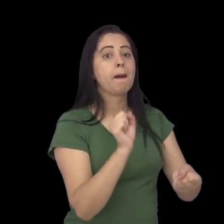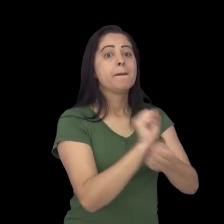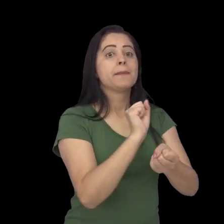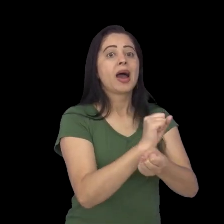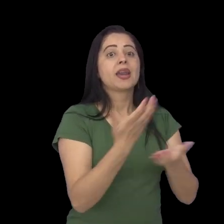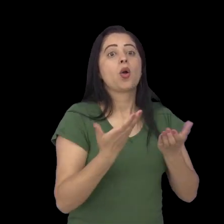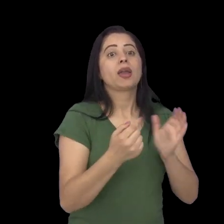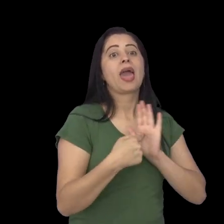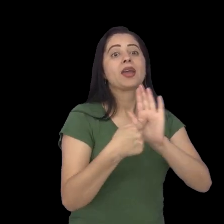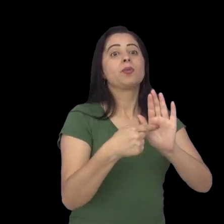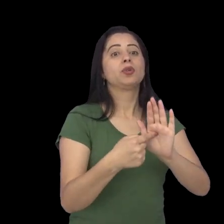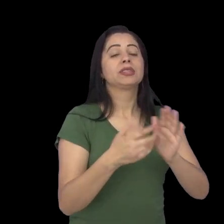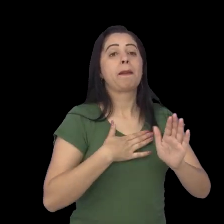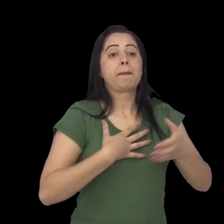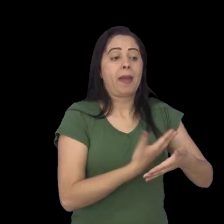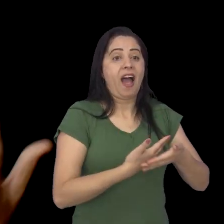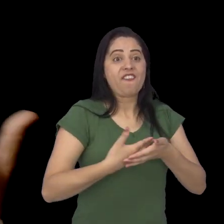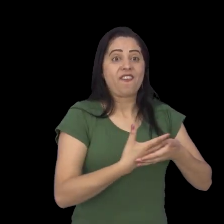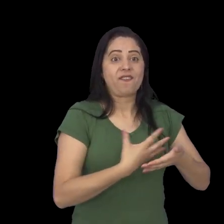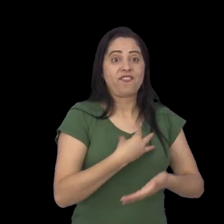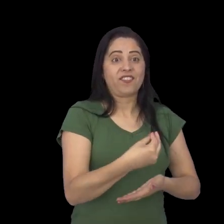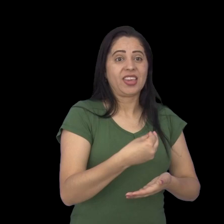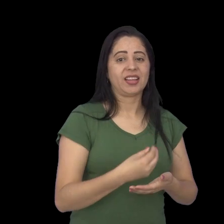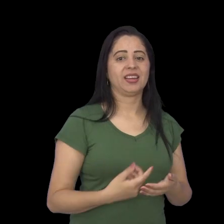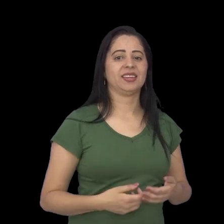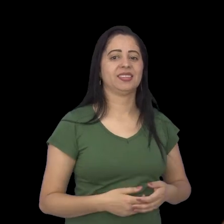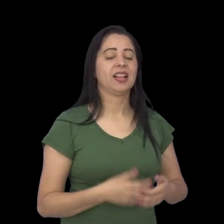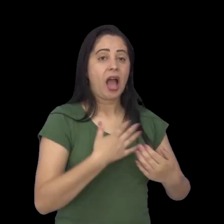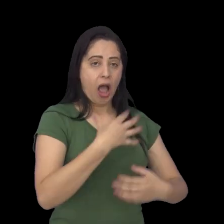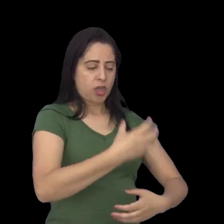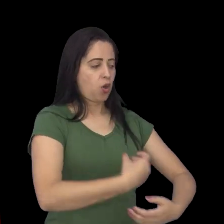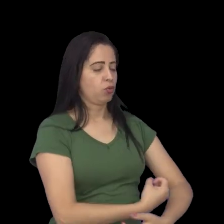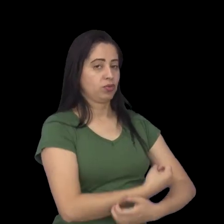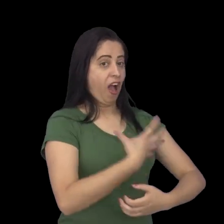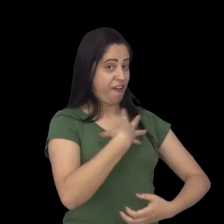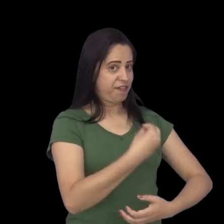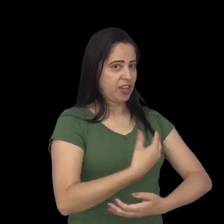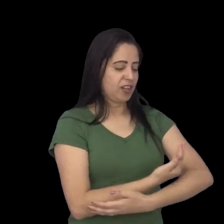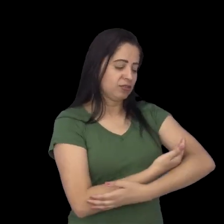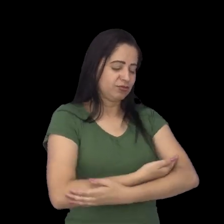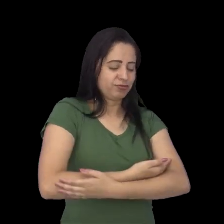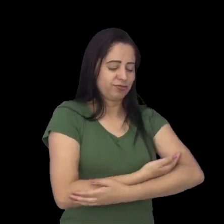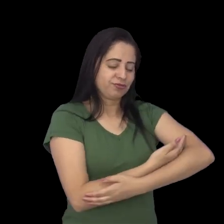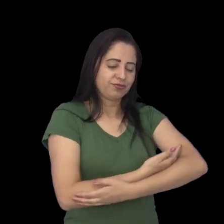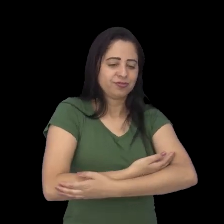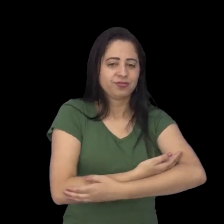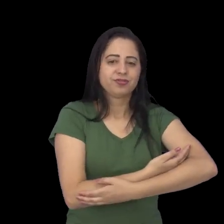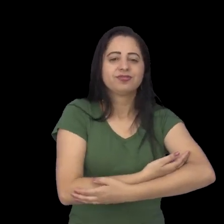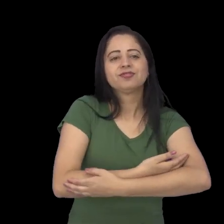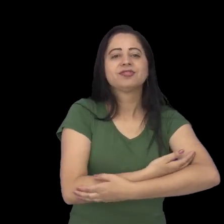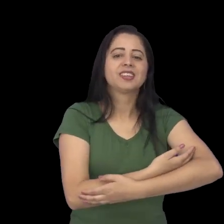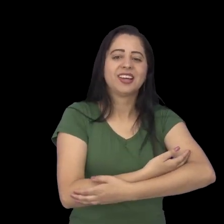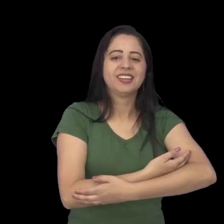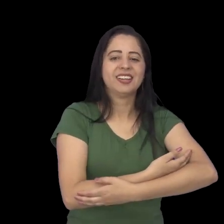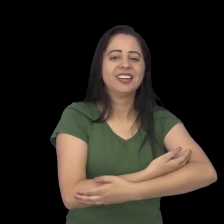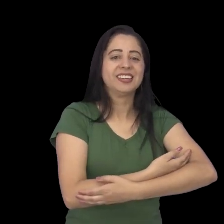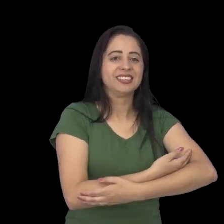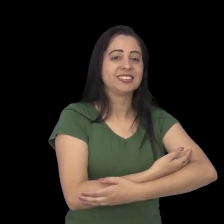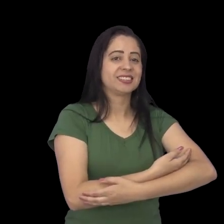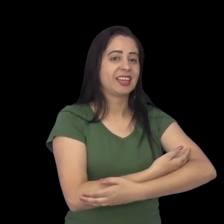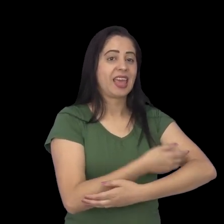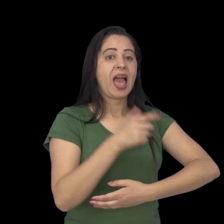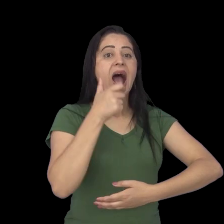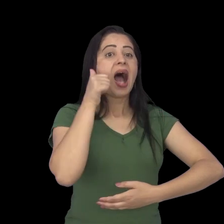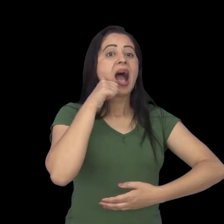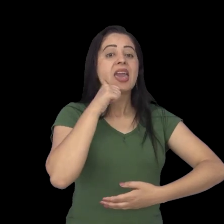mostrar minha filha para um amigo meu. Aí, desci com ela no colo, ela tinha uma semaninha. Desci com ela no colo, a dona